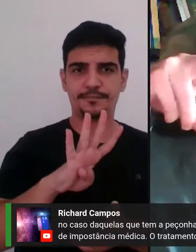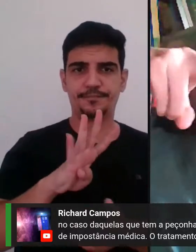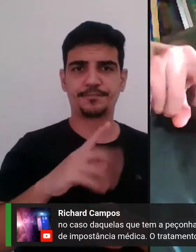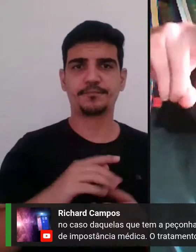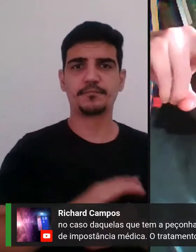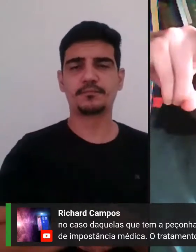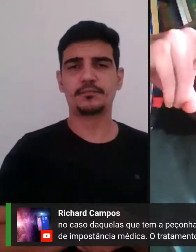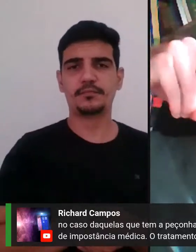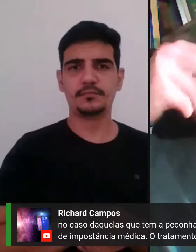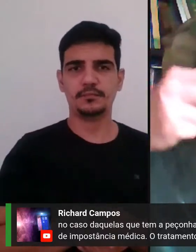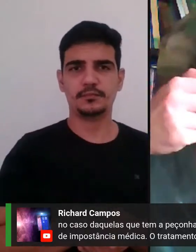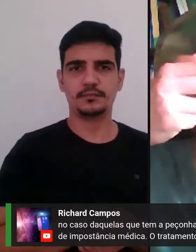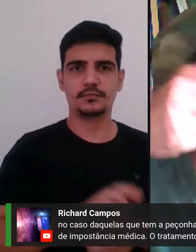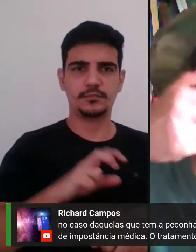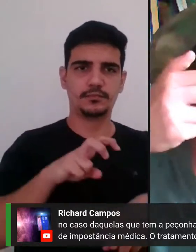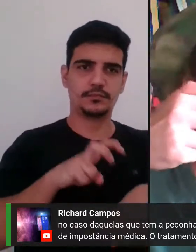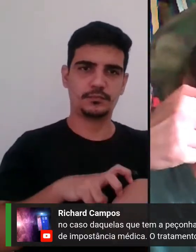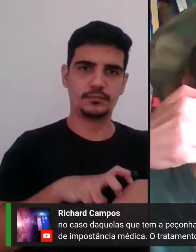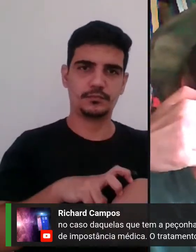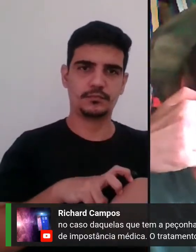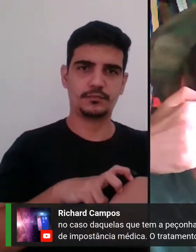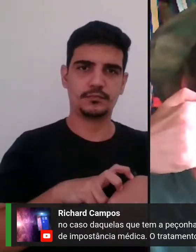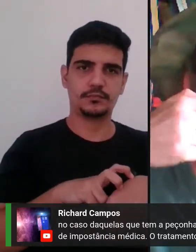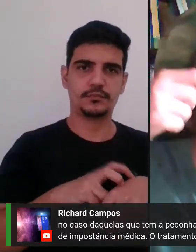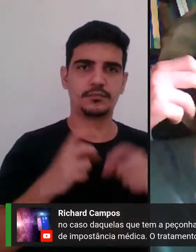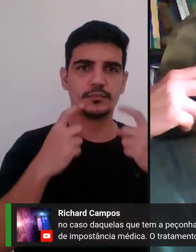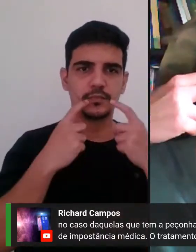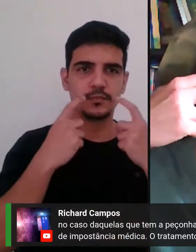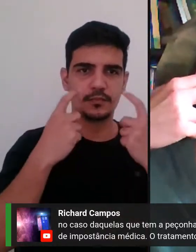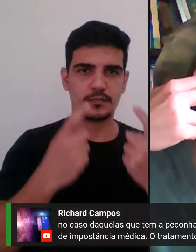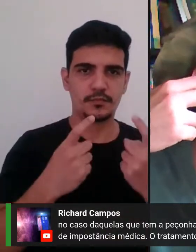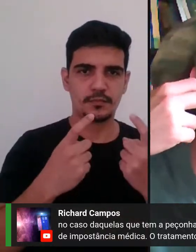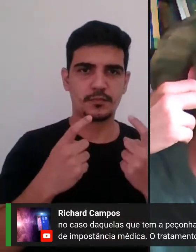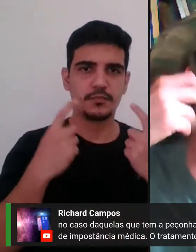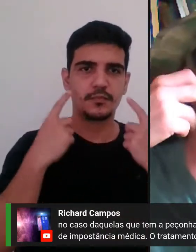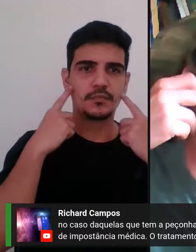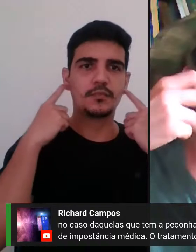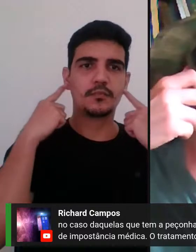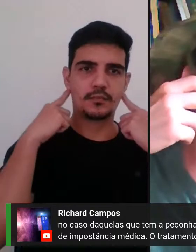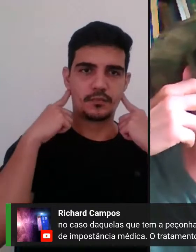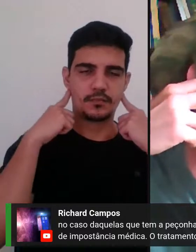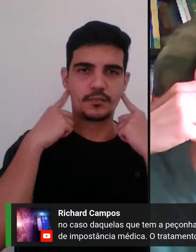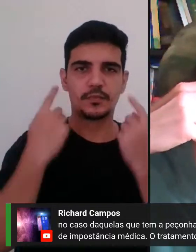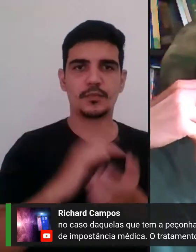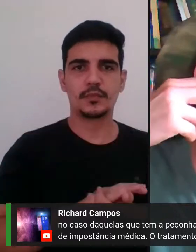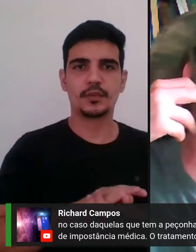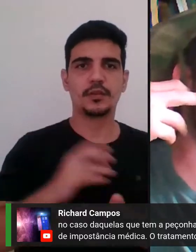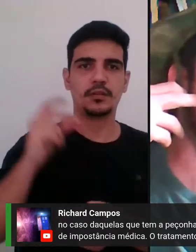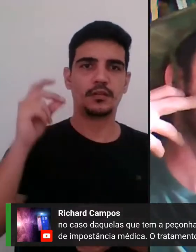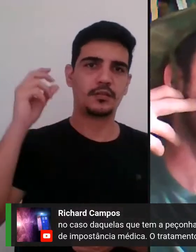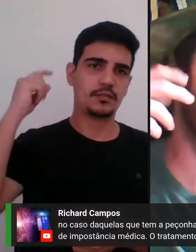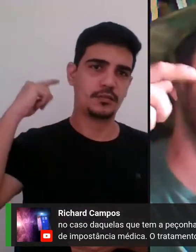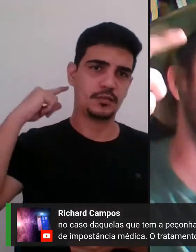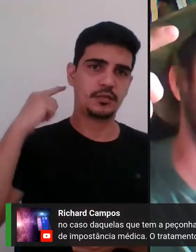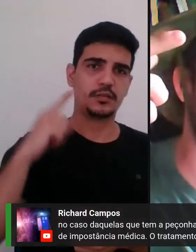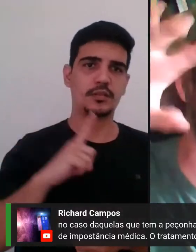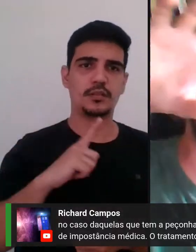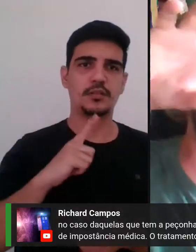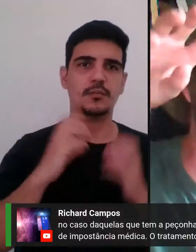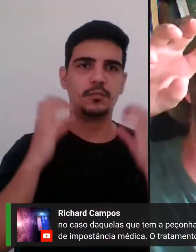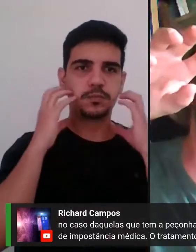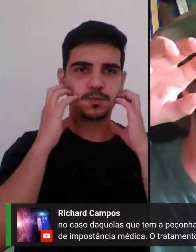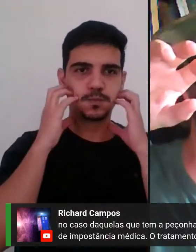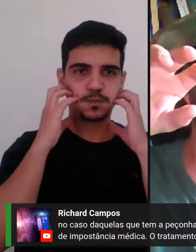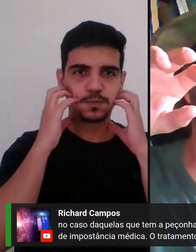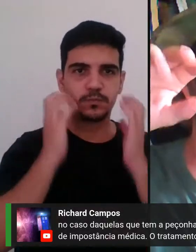áglifa, solenógrafa, proterógrafa das cordas corais e opistoglifa. Lá no fundo, ela tem uma glândula chamada glândula de Overnoy,